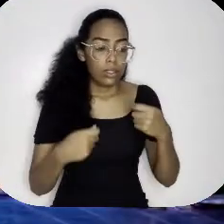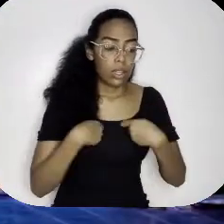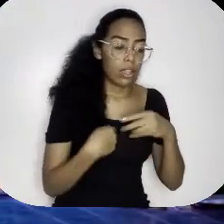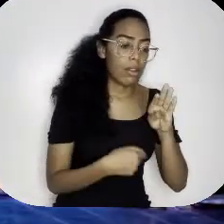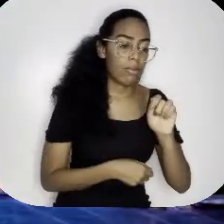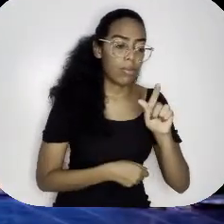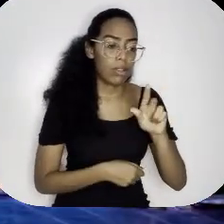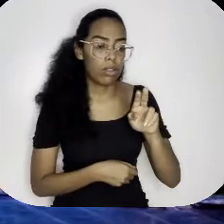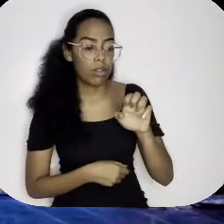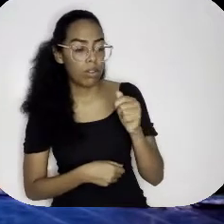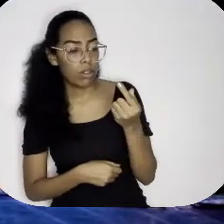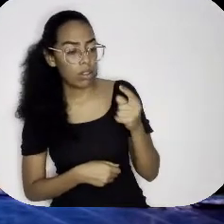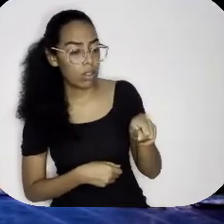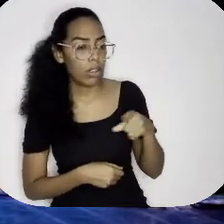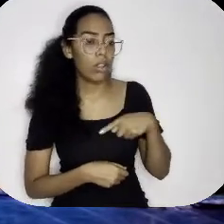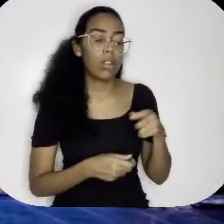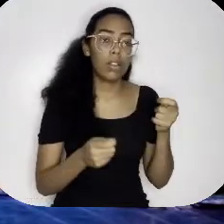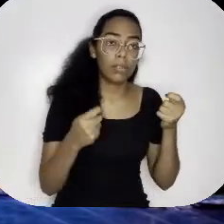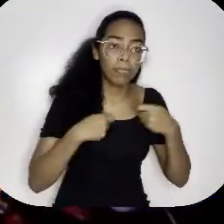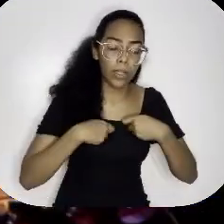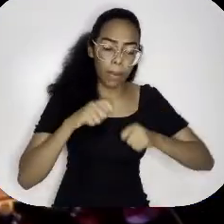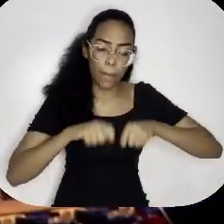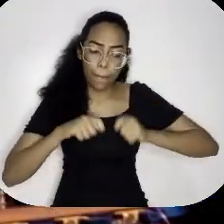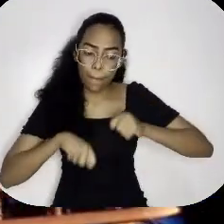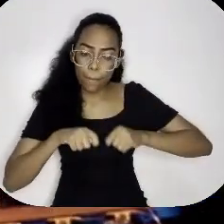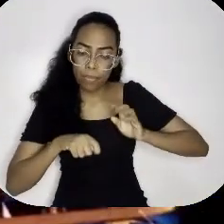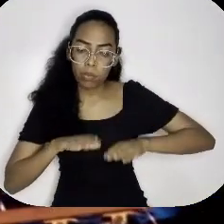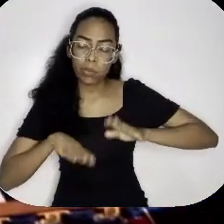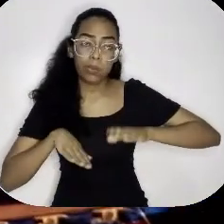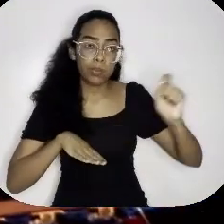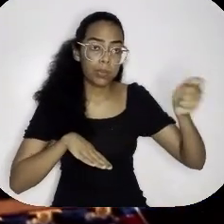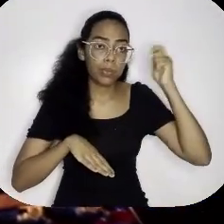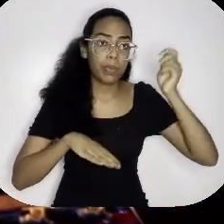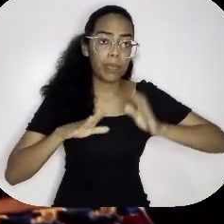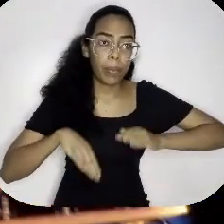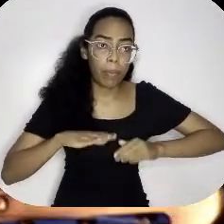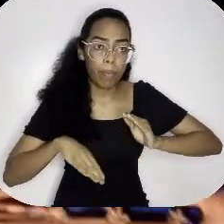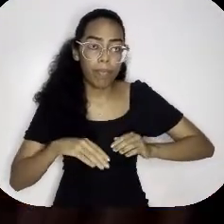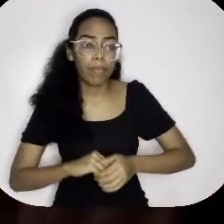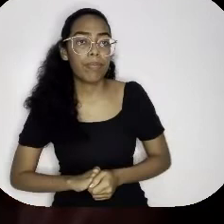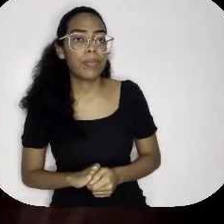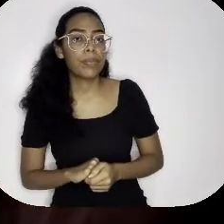obaluaê, atotô, meu tambor ainda toca.